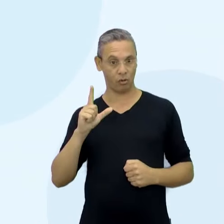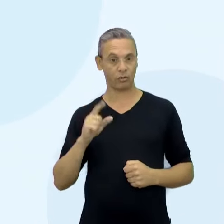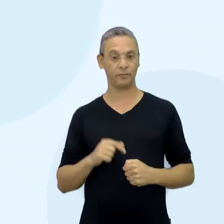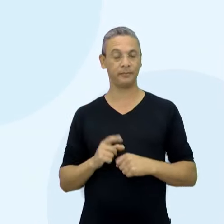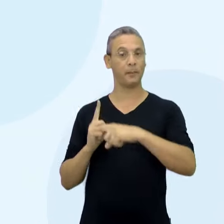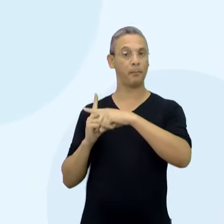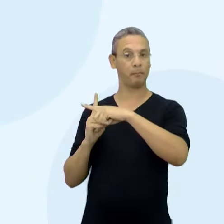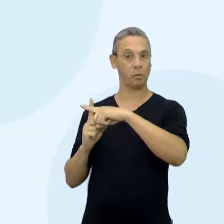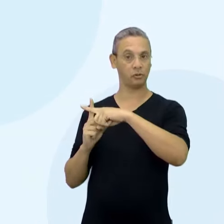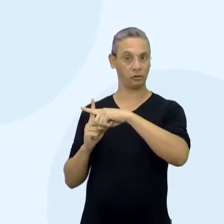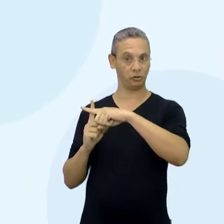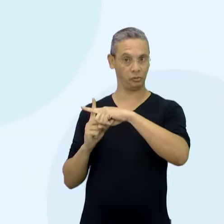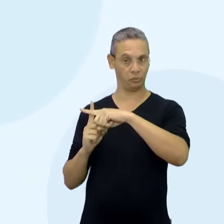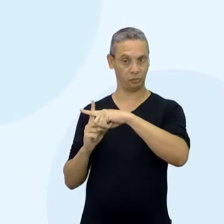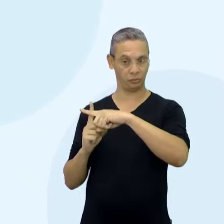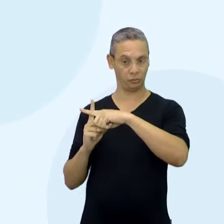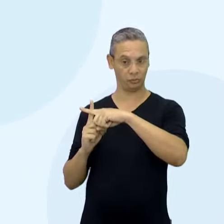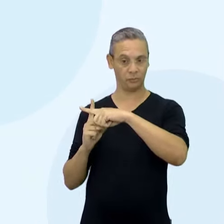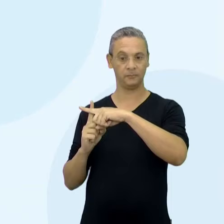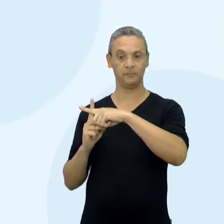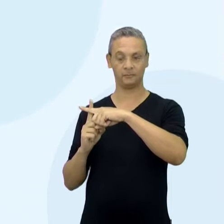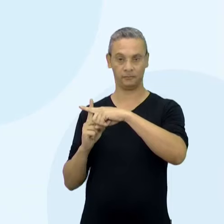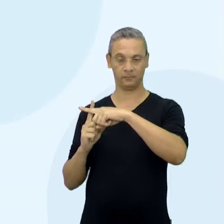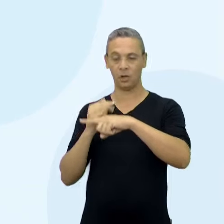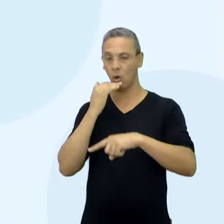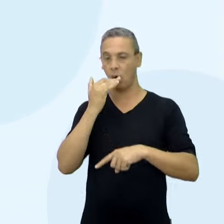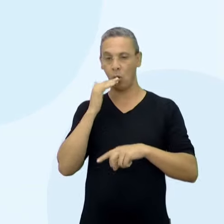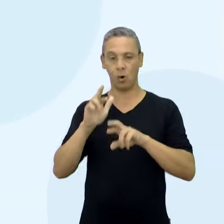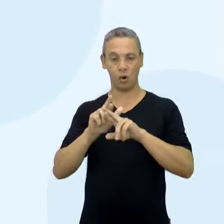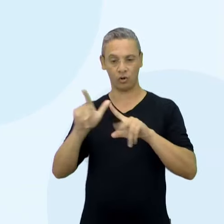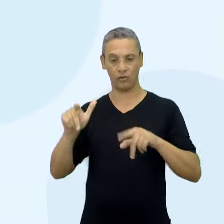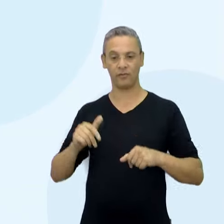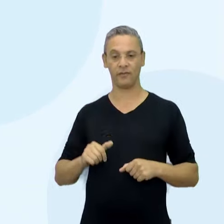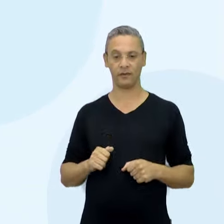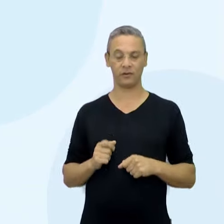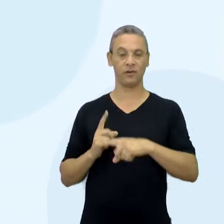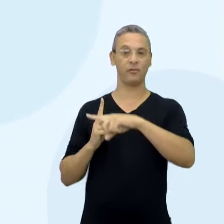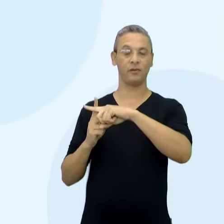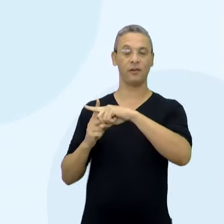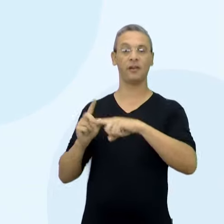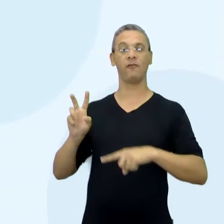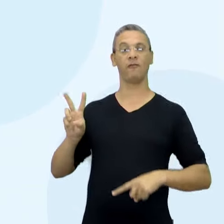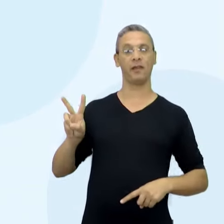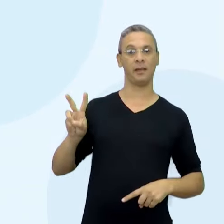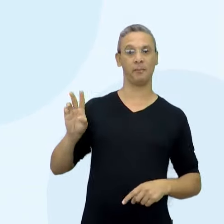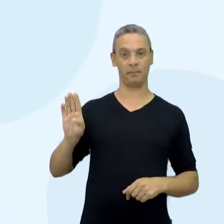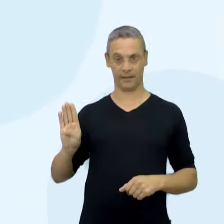aqui positivo, vou até trocar aqui a cor, ó, VB.